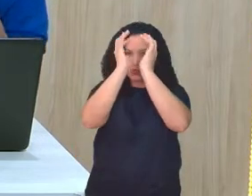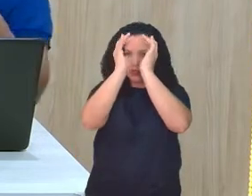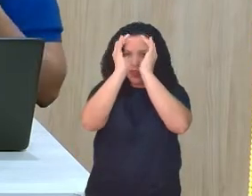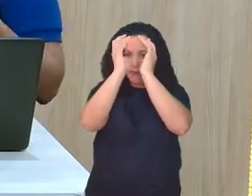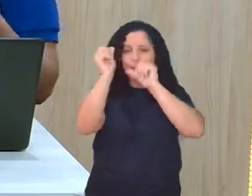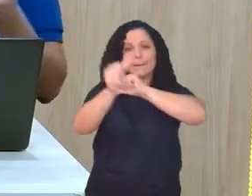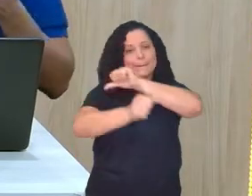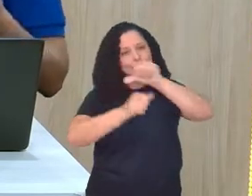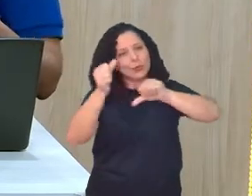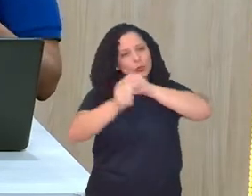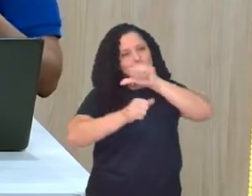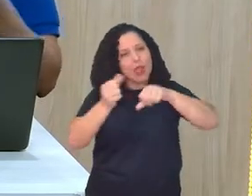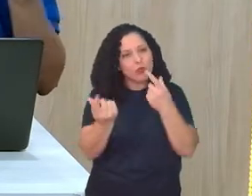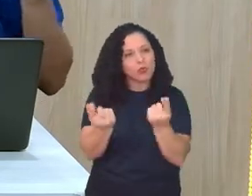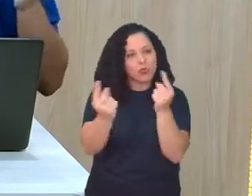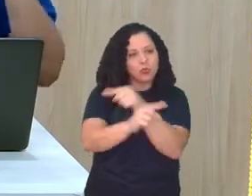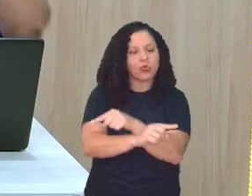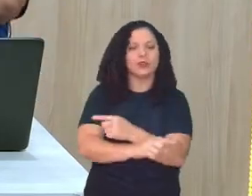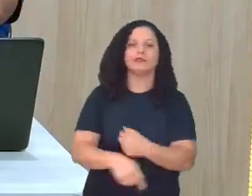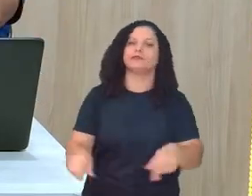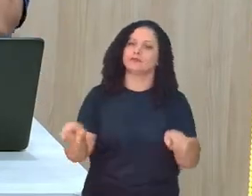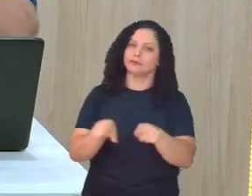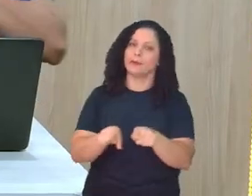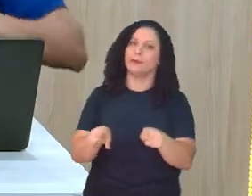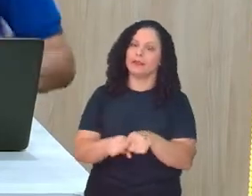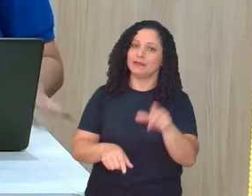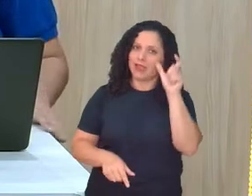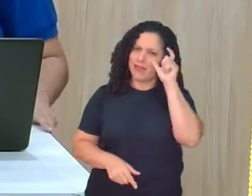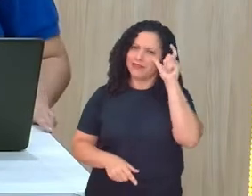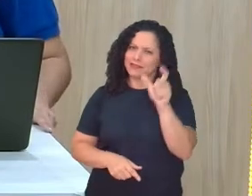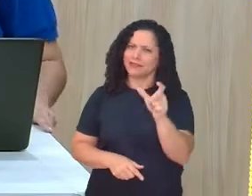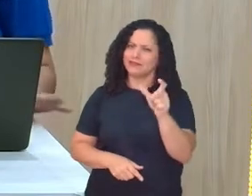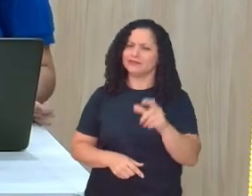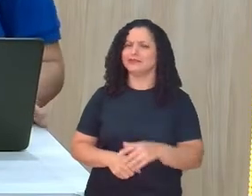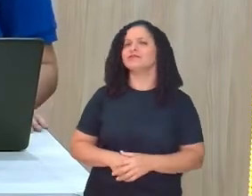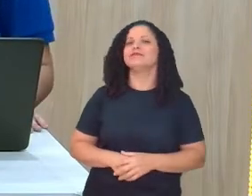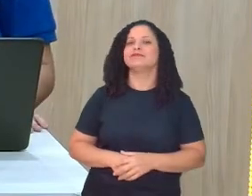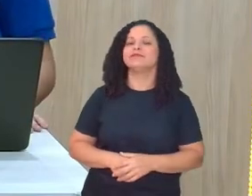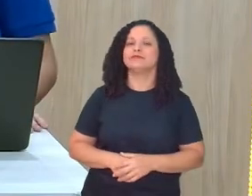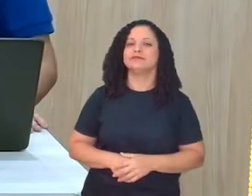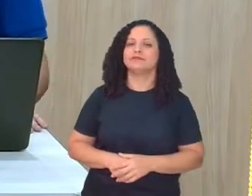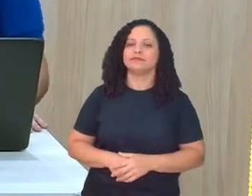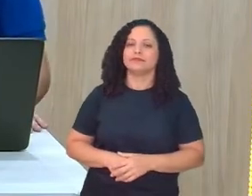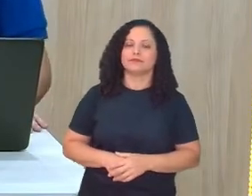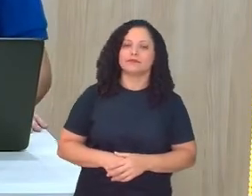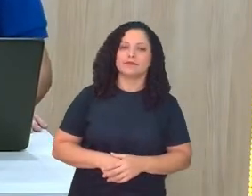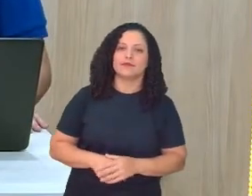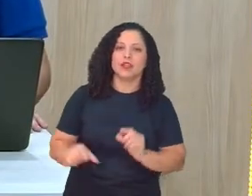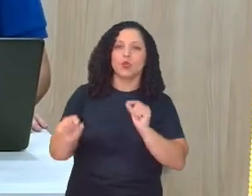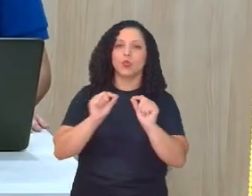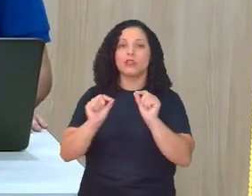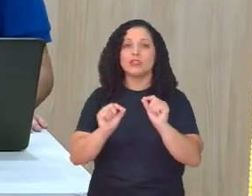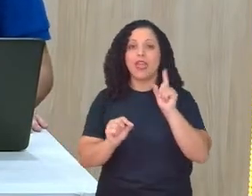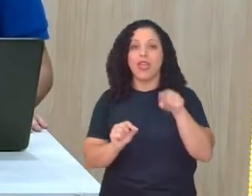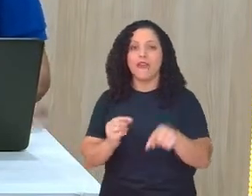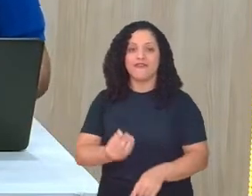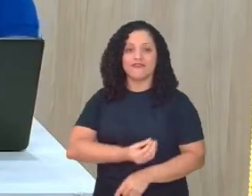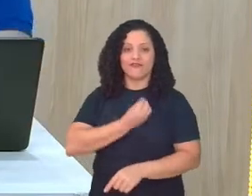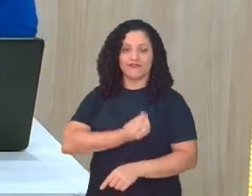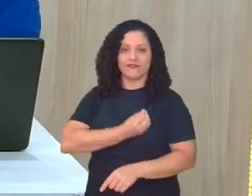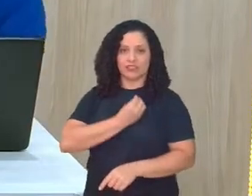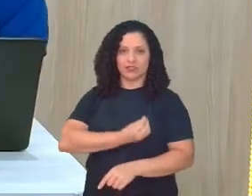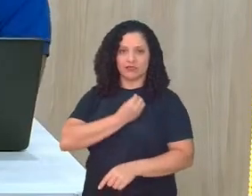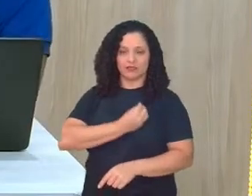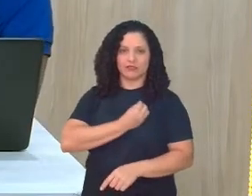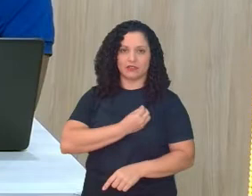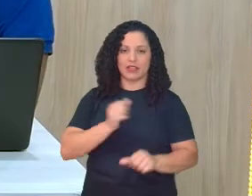mudarem um pouco a rotina. Sim. E é interessante, professora Camila, E porque dá previne mais Alzheimer. graça, não é? A vida, não é? Quando Com certeza. fazemos